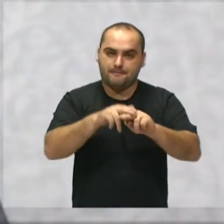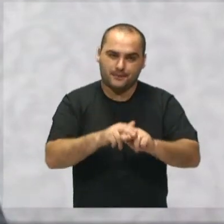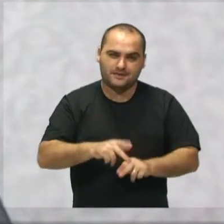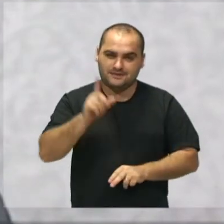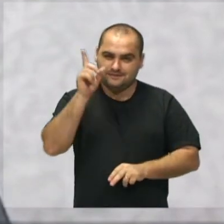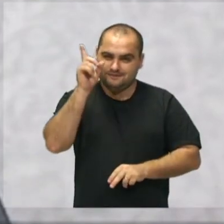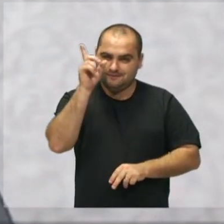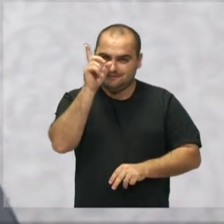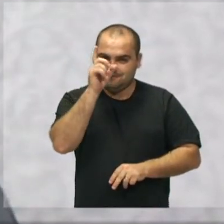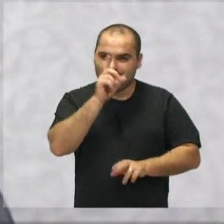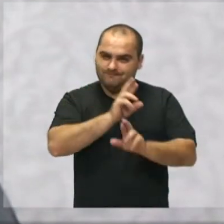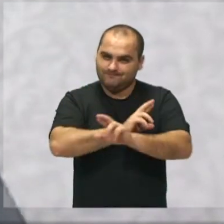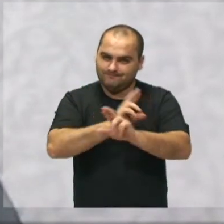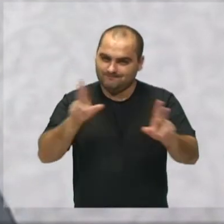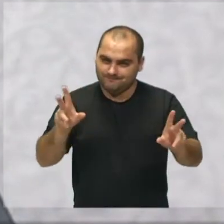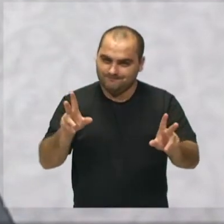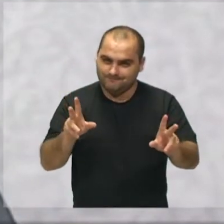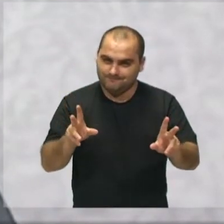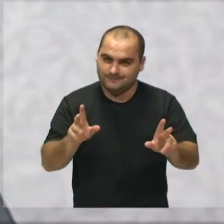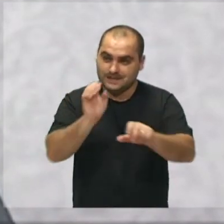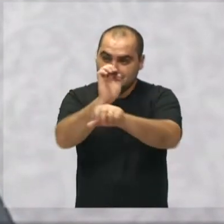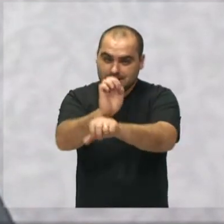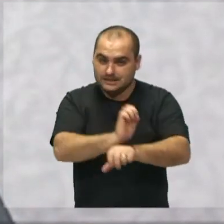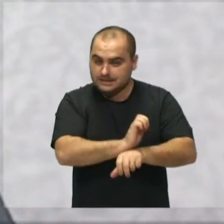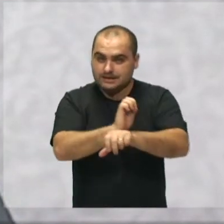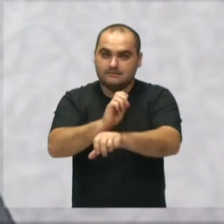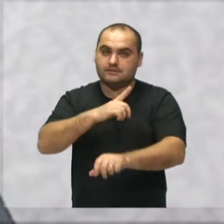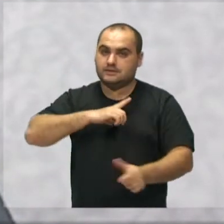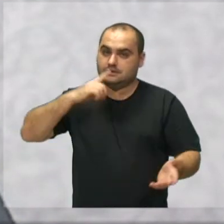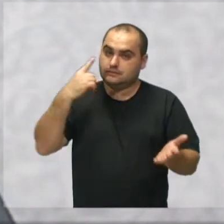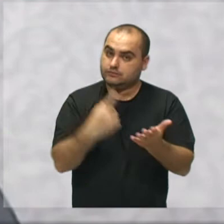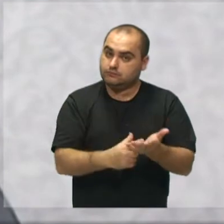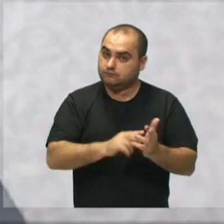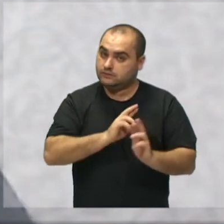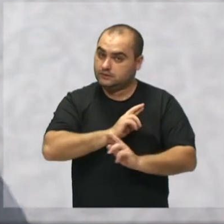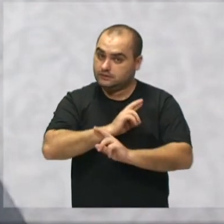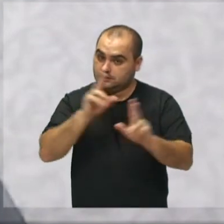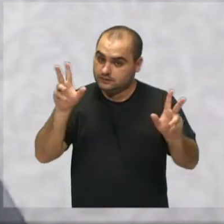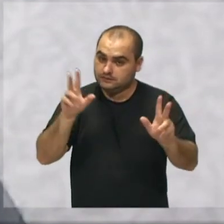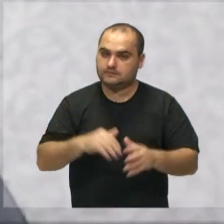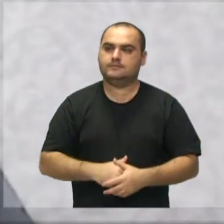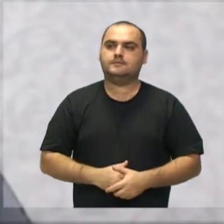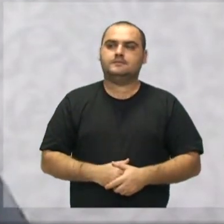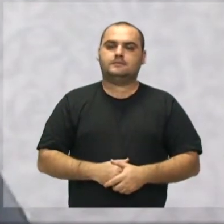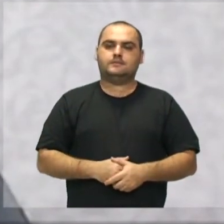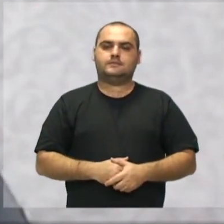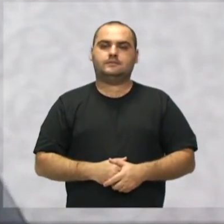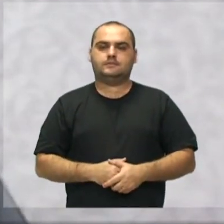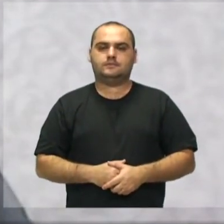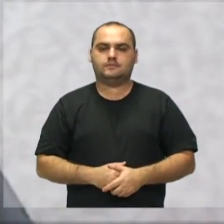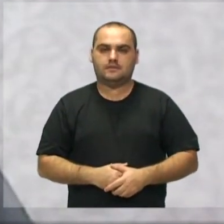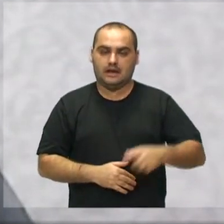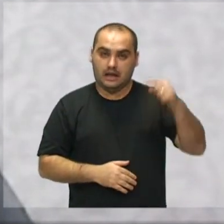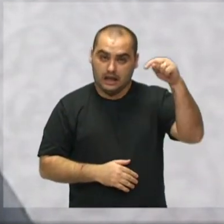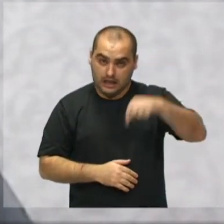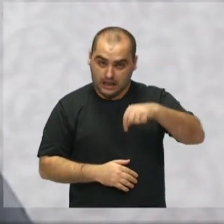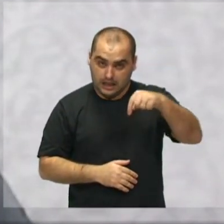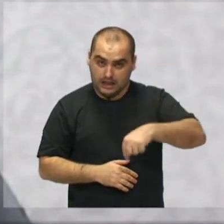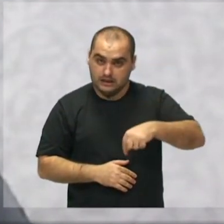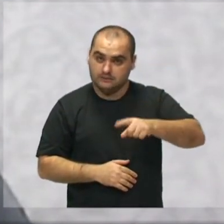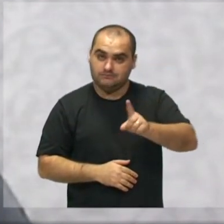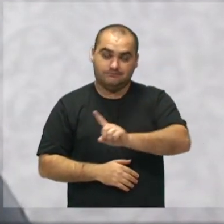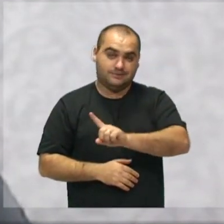cada estado tem um compromisso diferente com o país, digamos assim, nesse sentido. Aqui não, aqui a gente tem uma